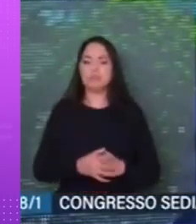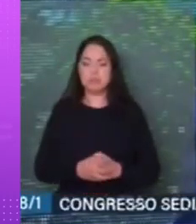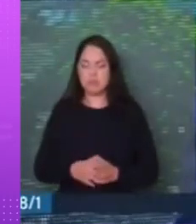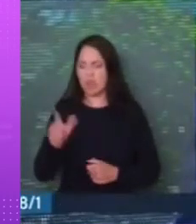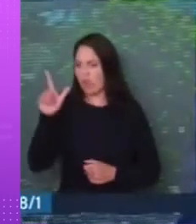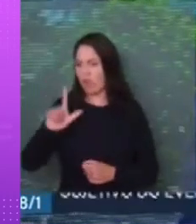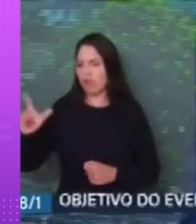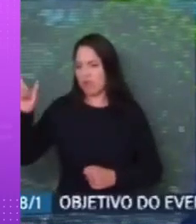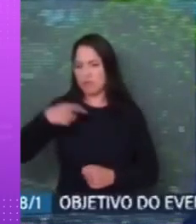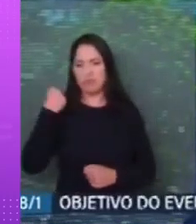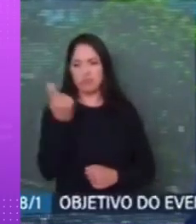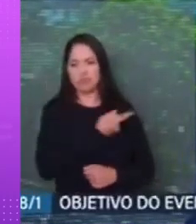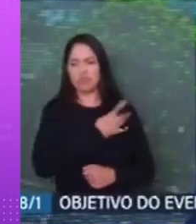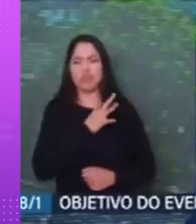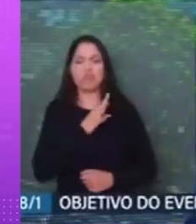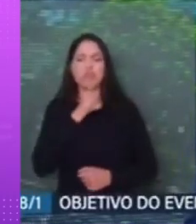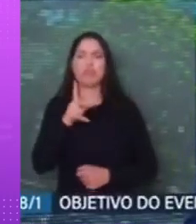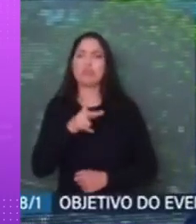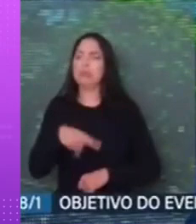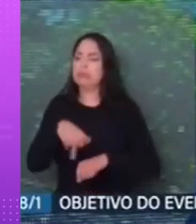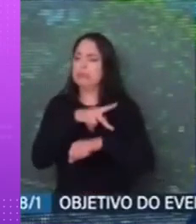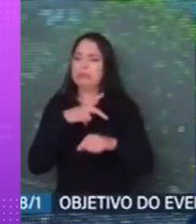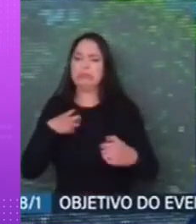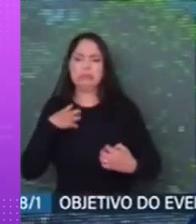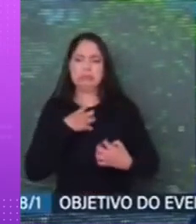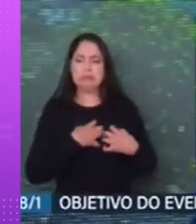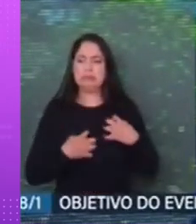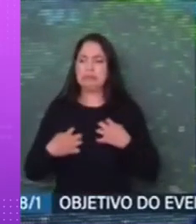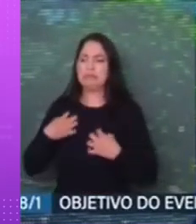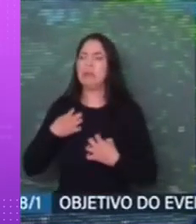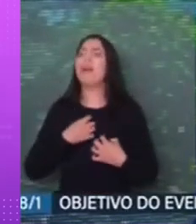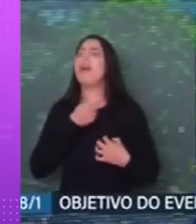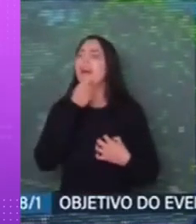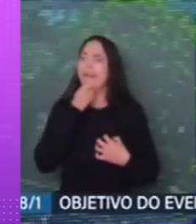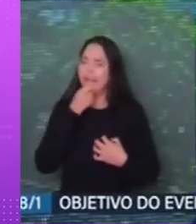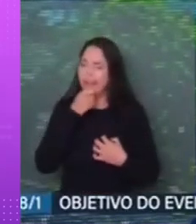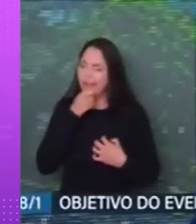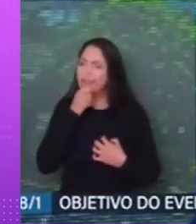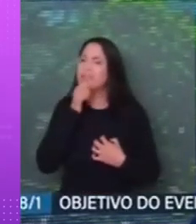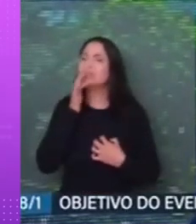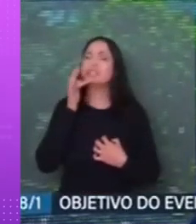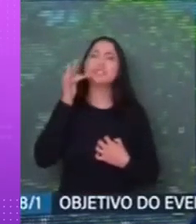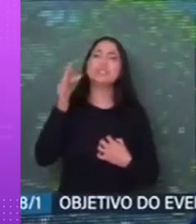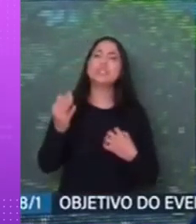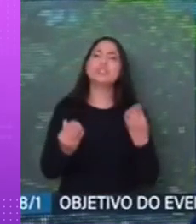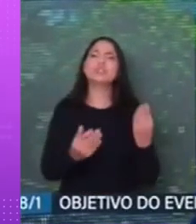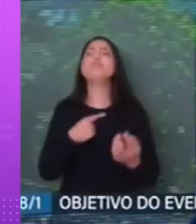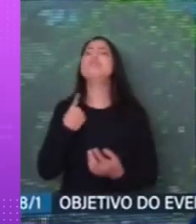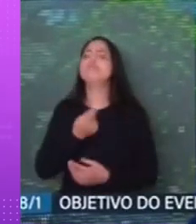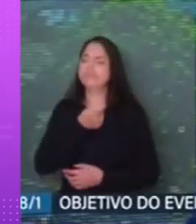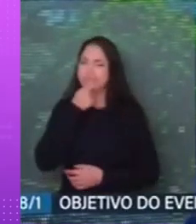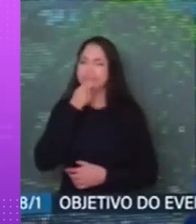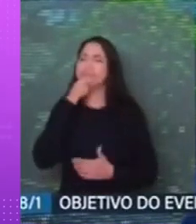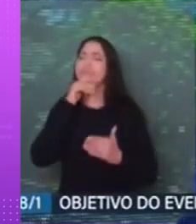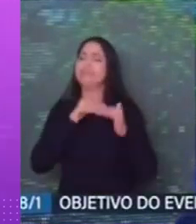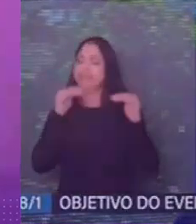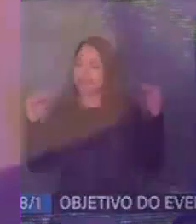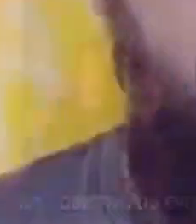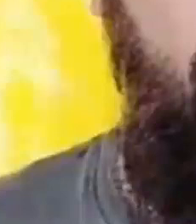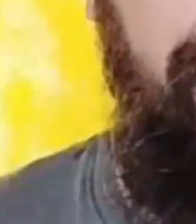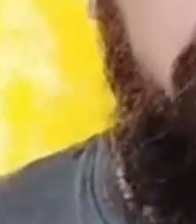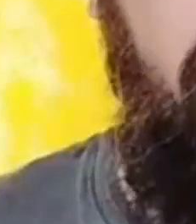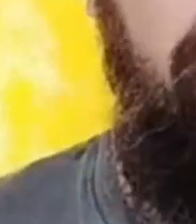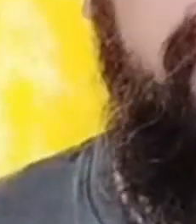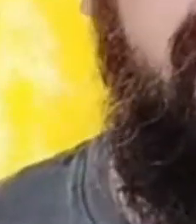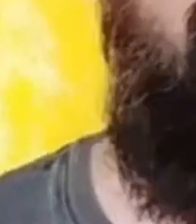O vereador Éder Borges, do Progressistas, criticou as manifestações e falou que nunca houve, de fato, uma tentativa de golpe no Brasil.